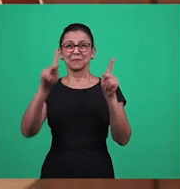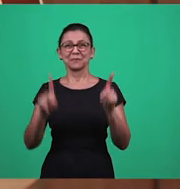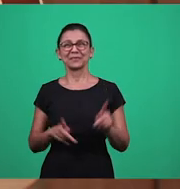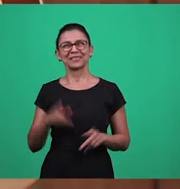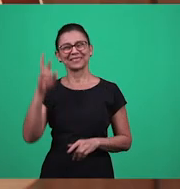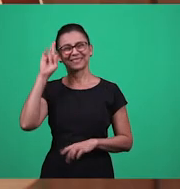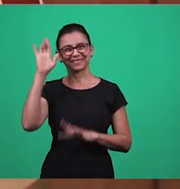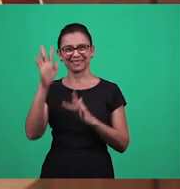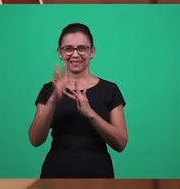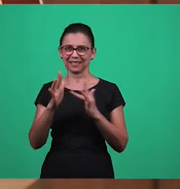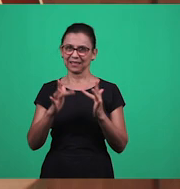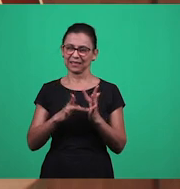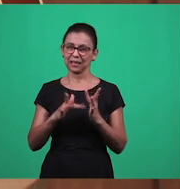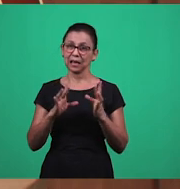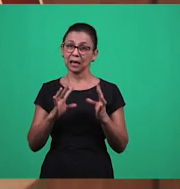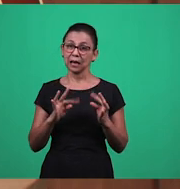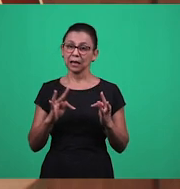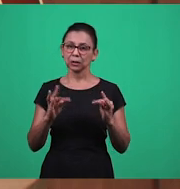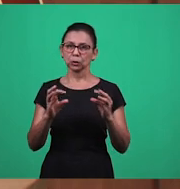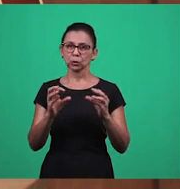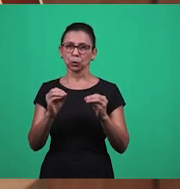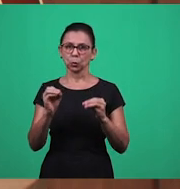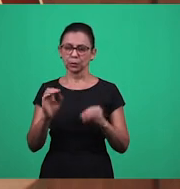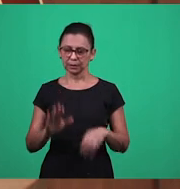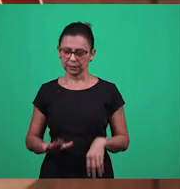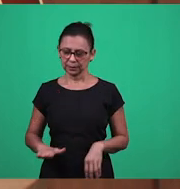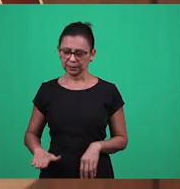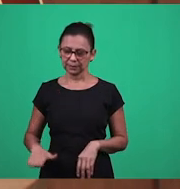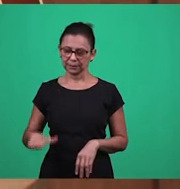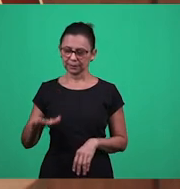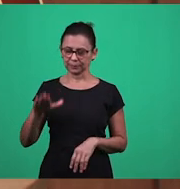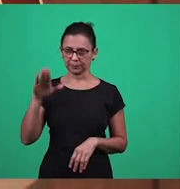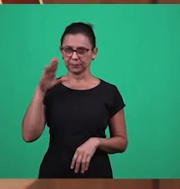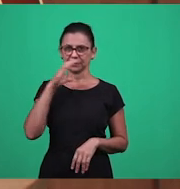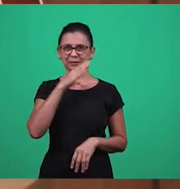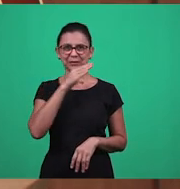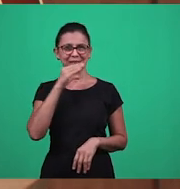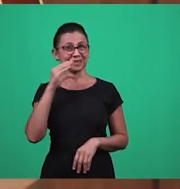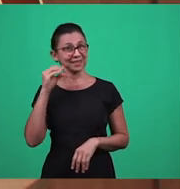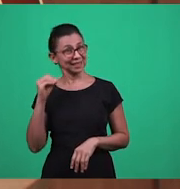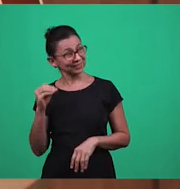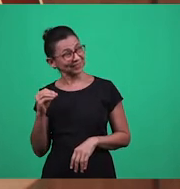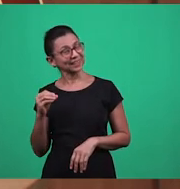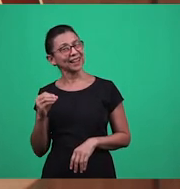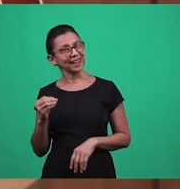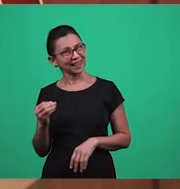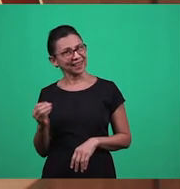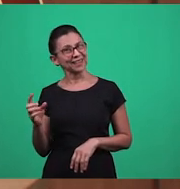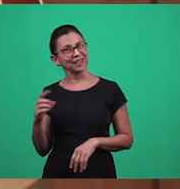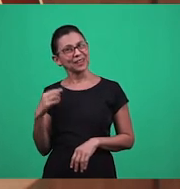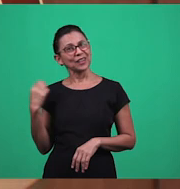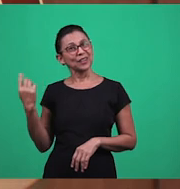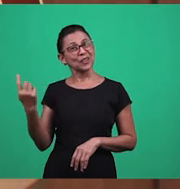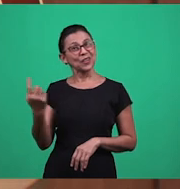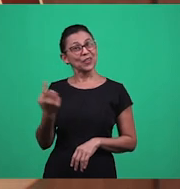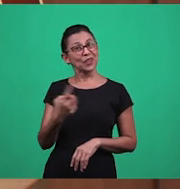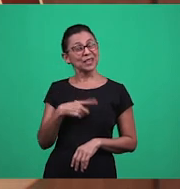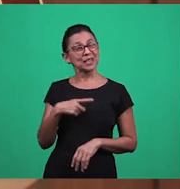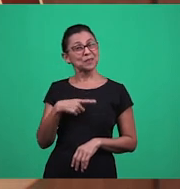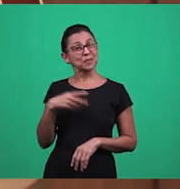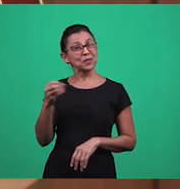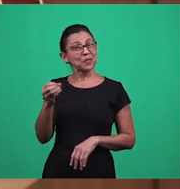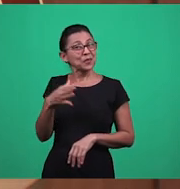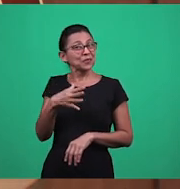A paz do Senhor Jesus a todas as crianças, intermediários e adolescentes. Nós temos